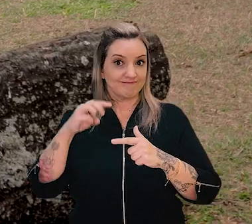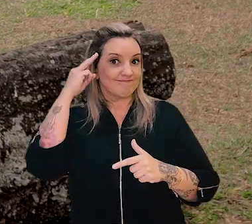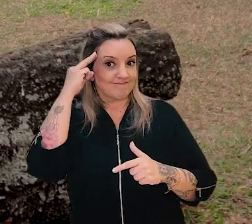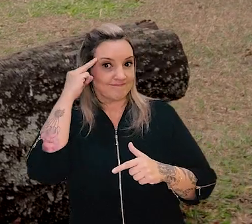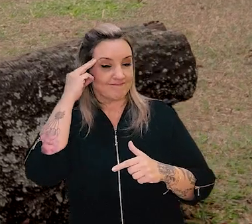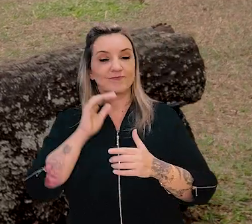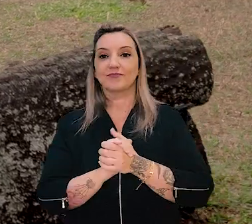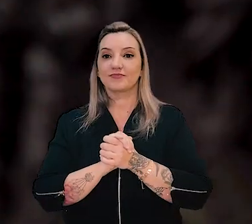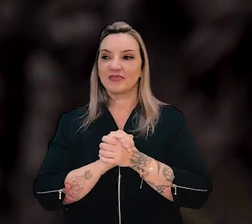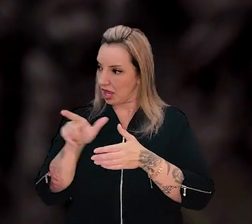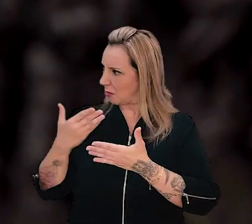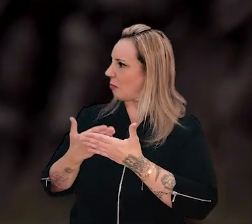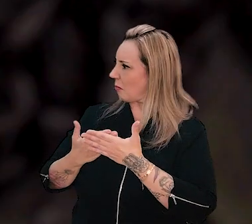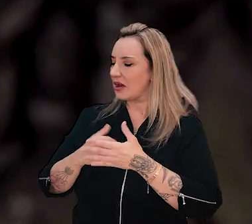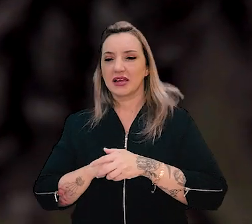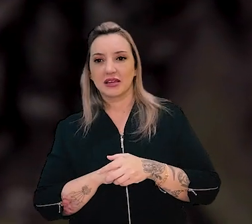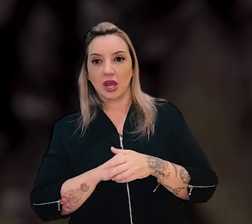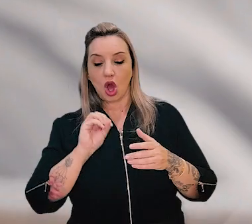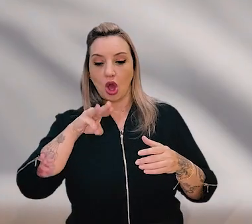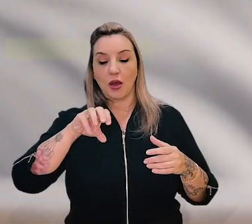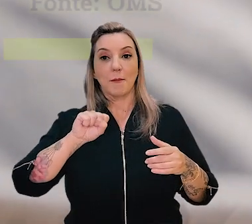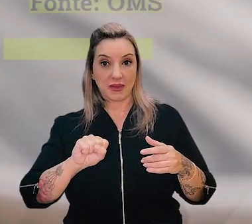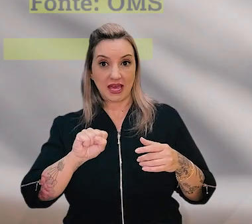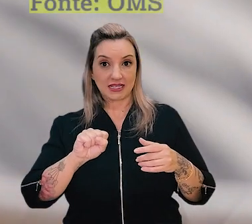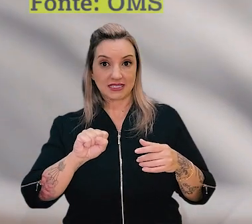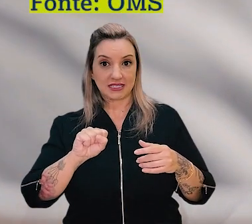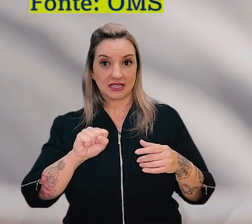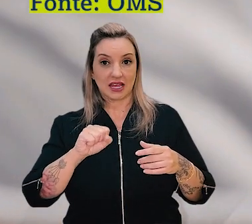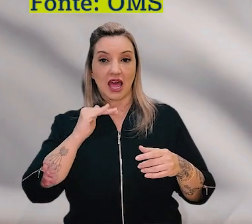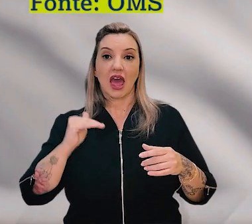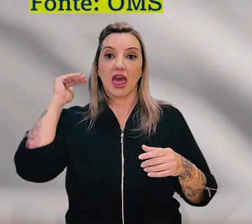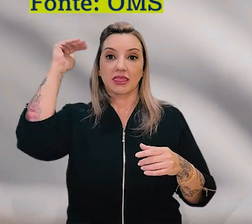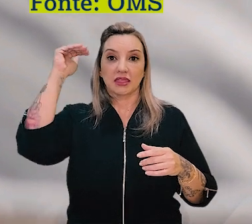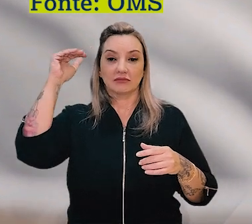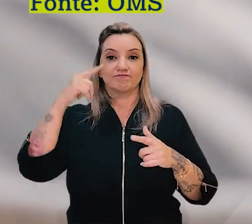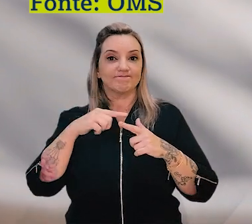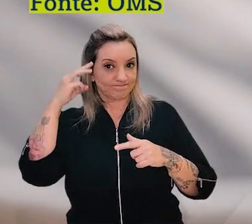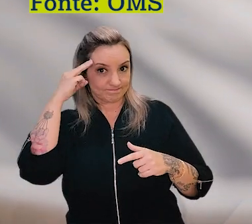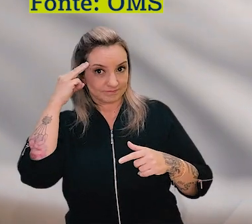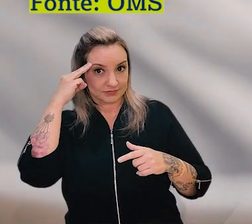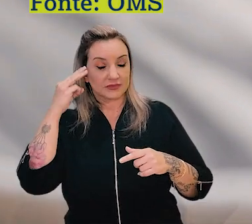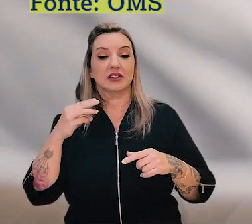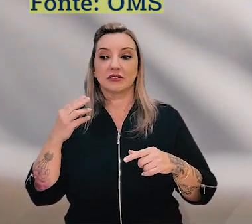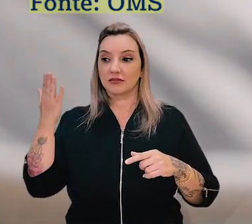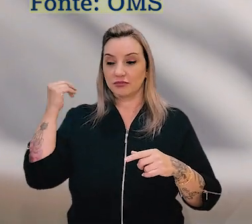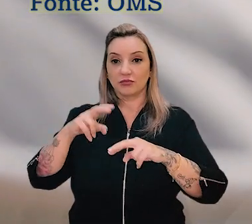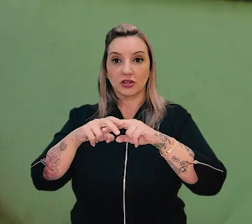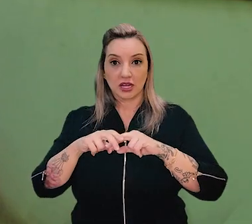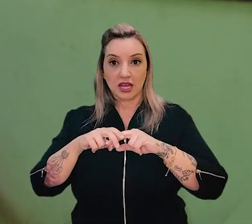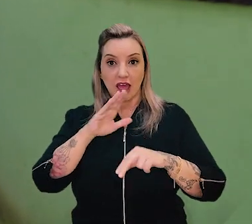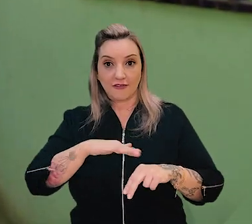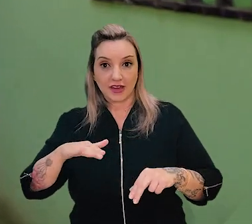Olha, estudioso! Tipo, a OMS estima que os adultos que têm transtornos mentais vêm tudo da infância e da